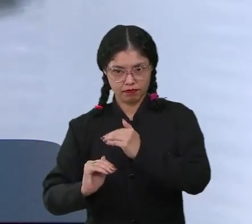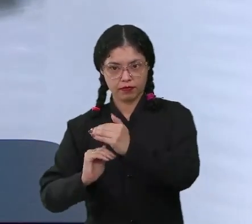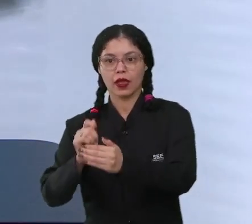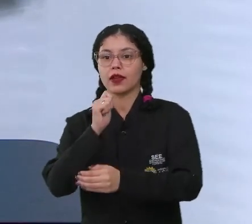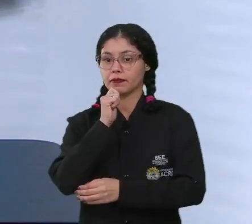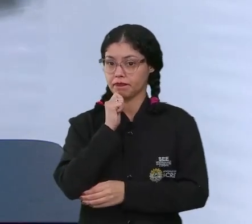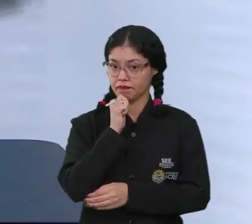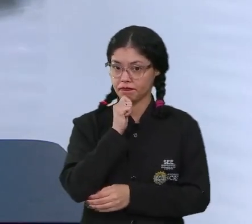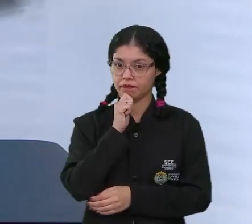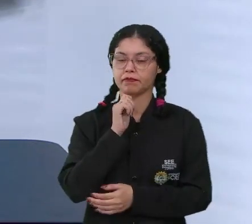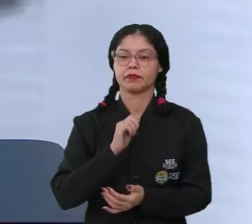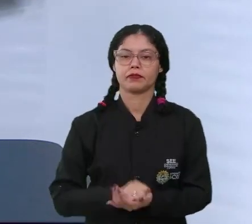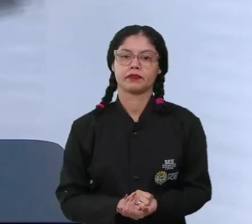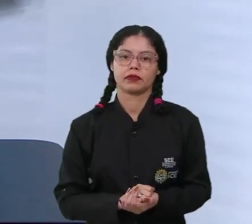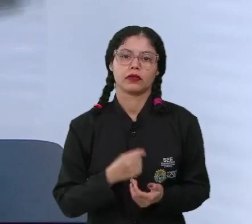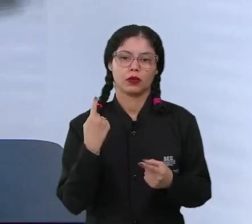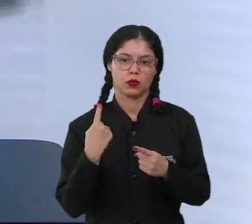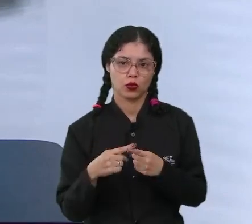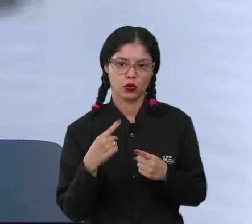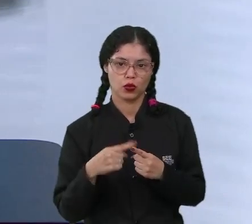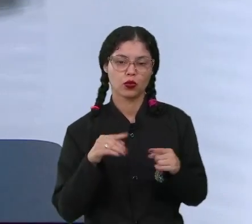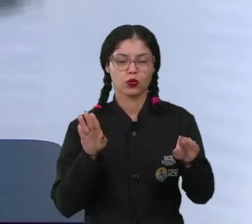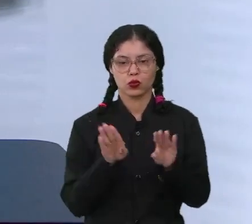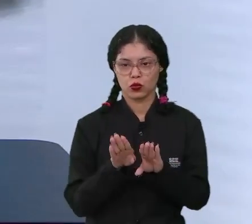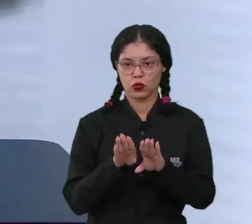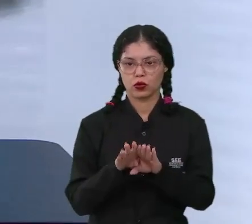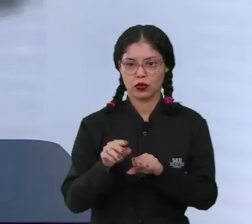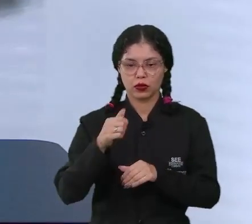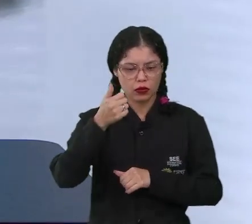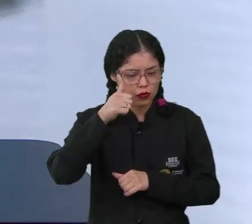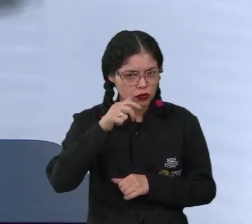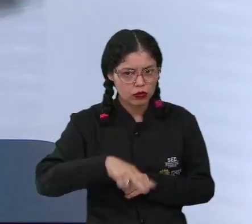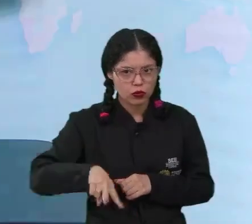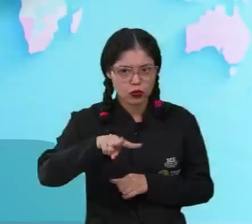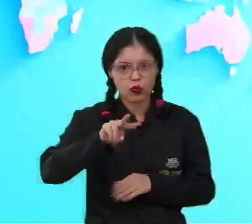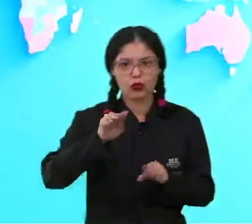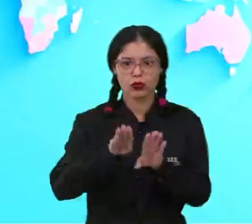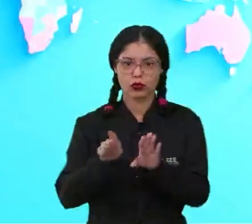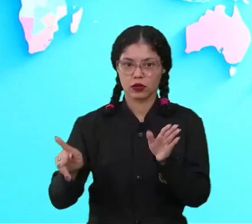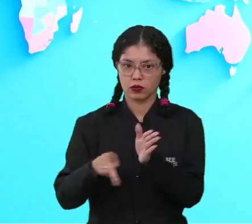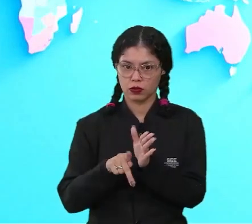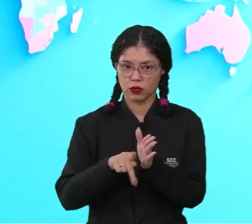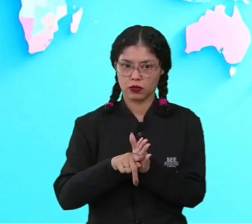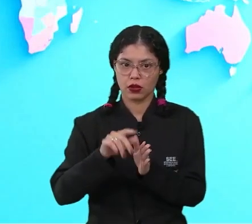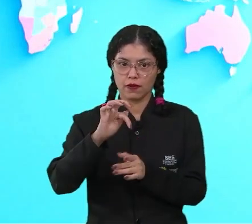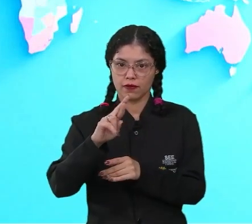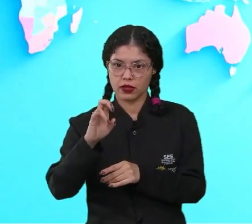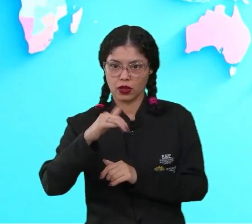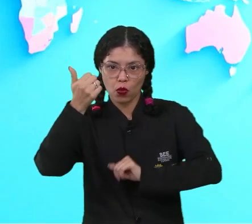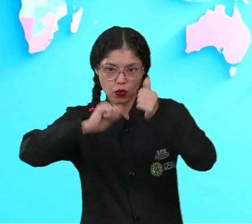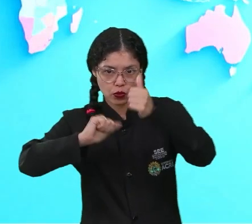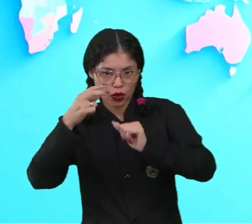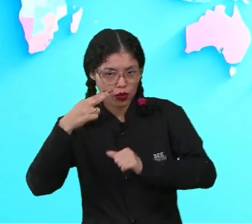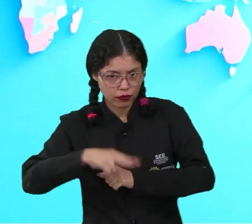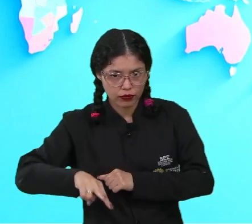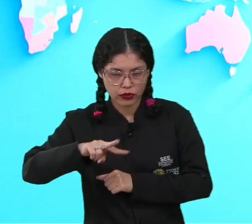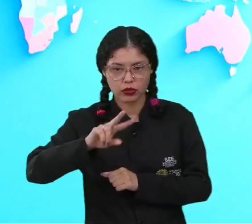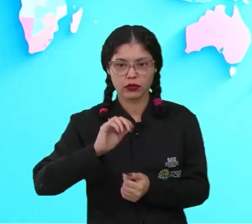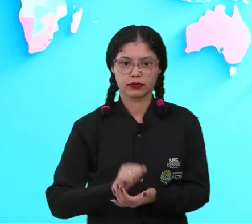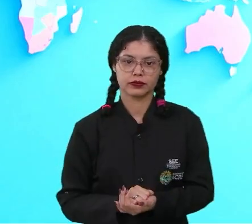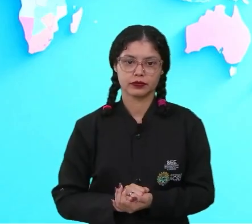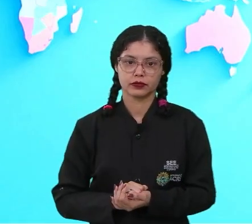subdesenvolvidos justamente por causa das questões fiscais. Ou seja, é justamente aquilo que eu falei para vocês,